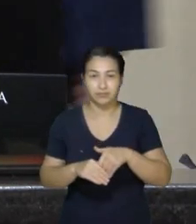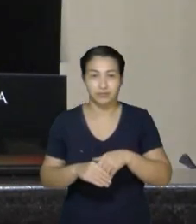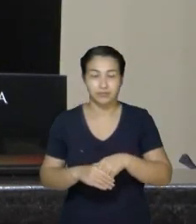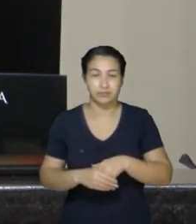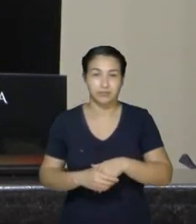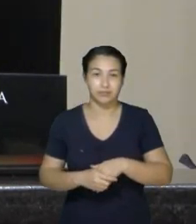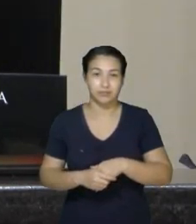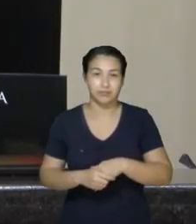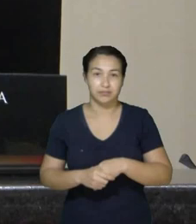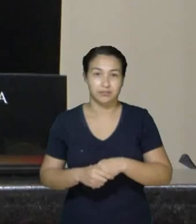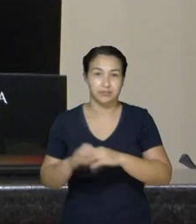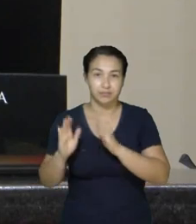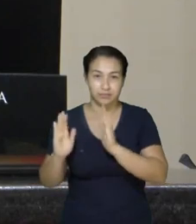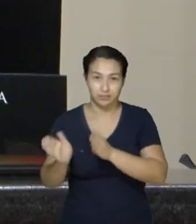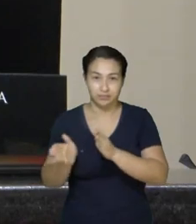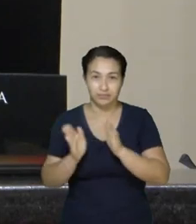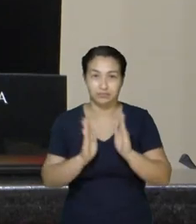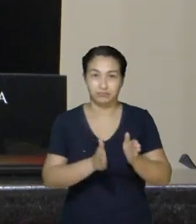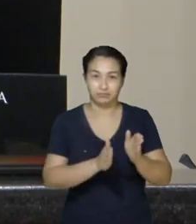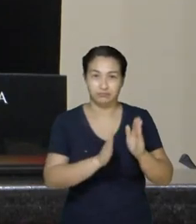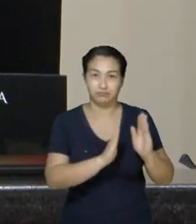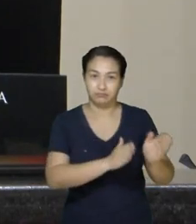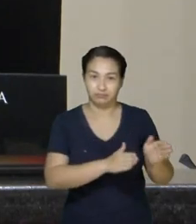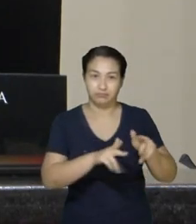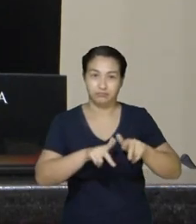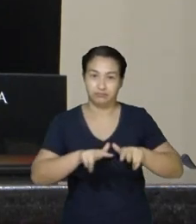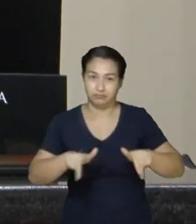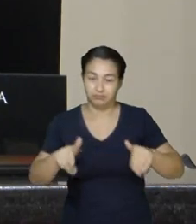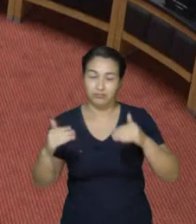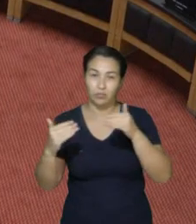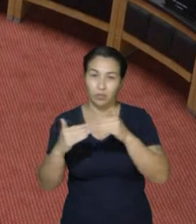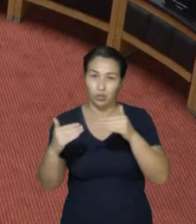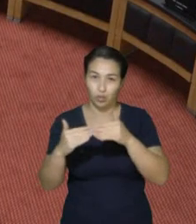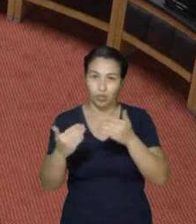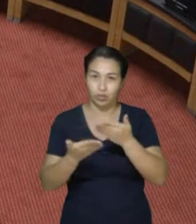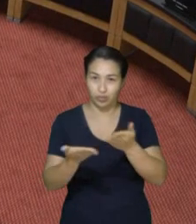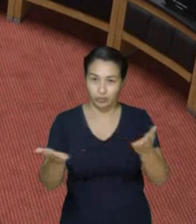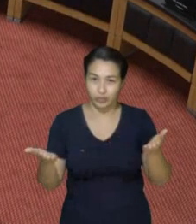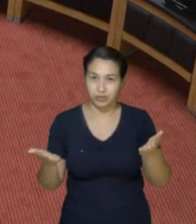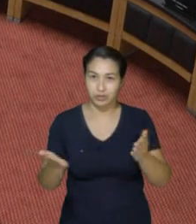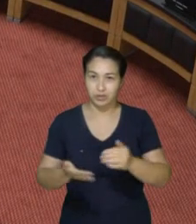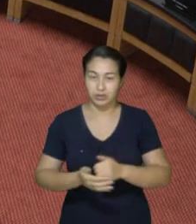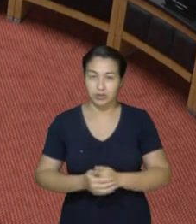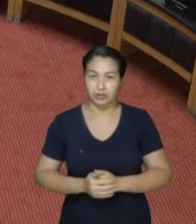em bloco com a concordância dos senhores deputados com